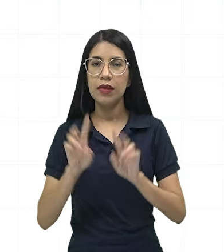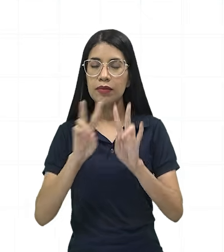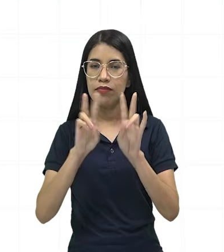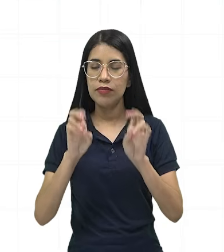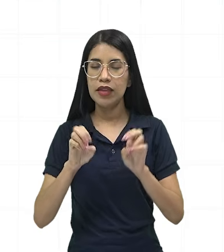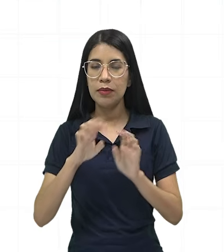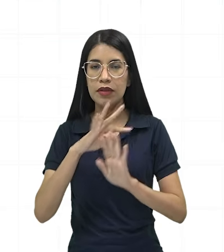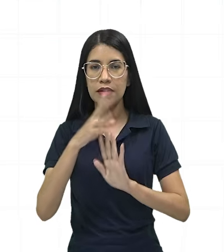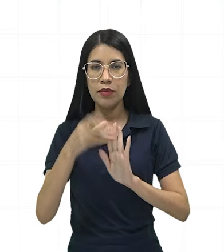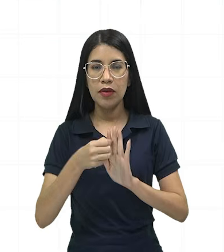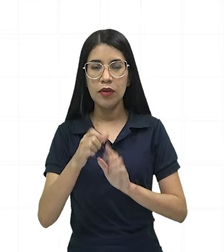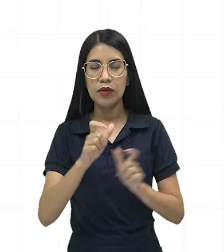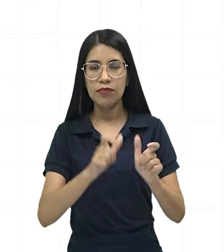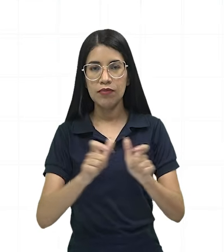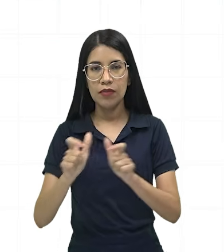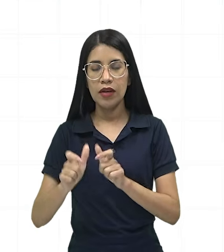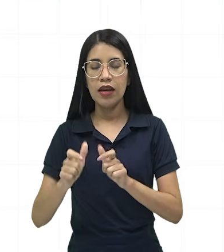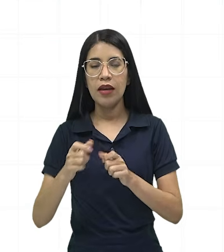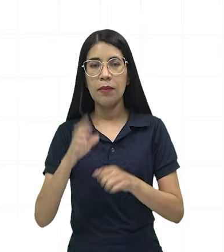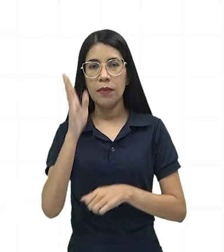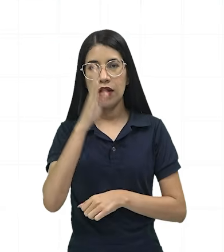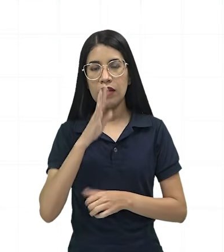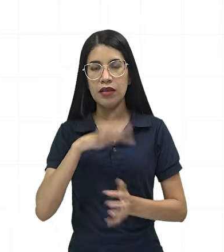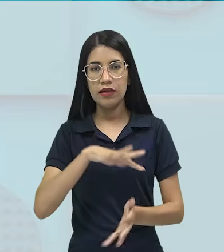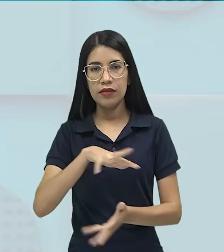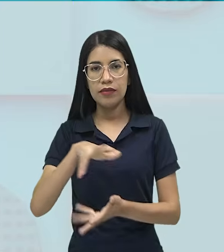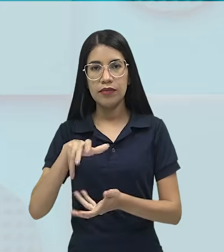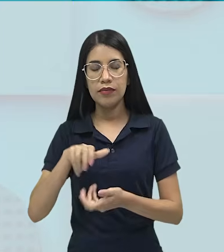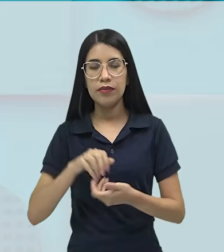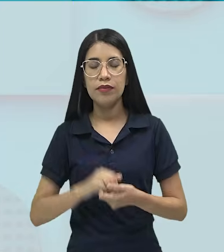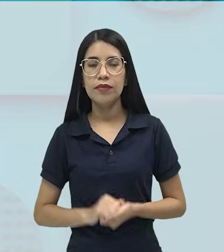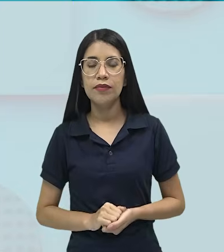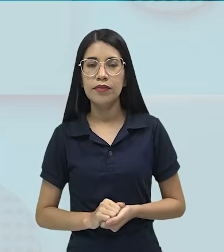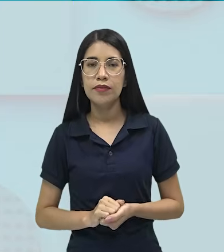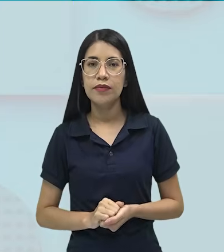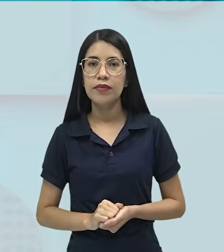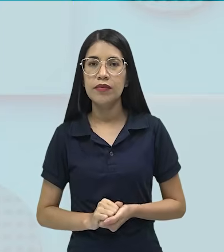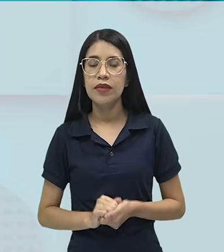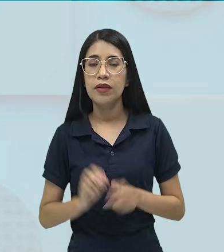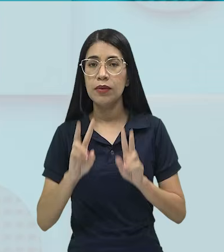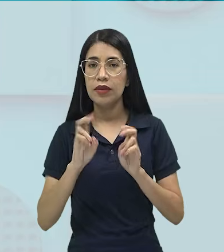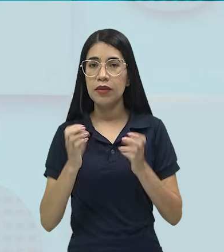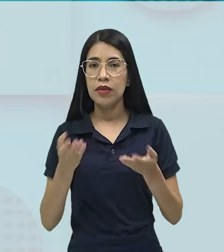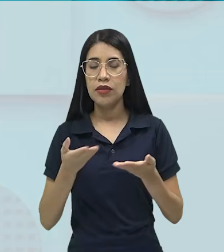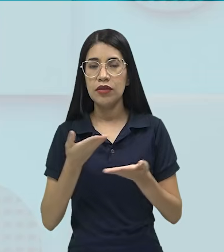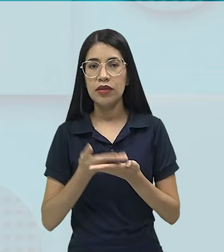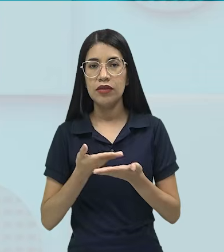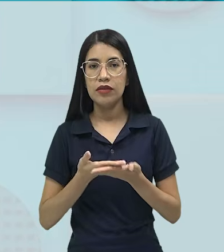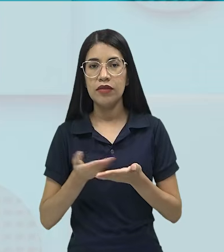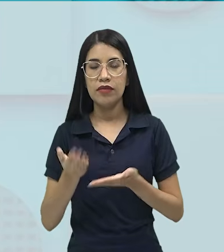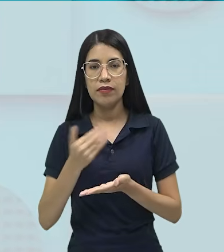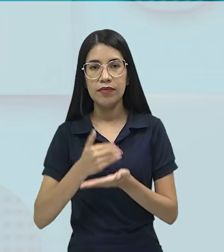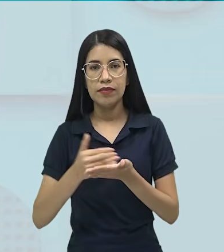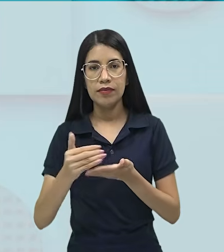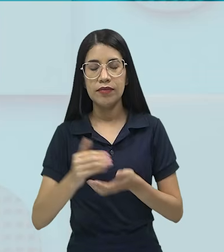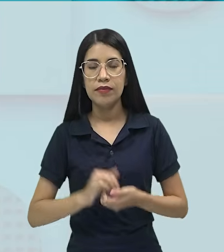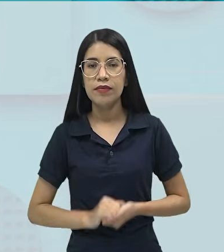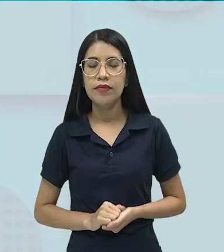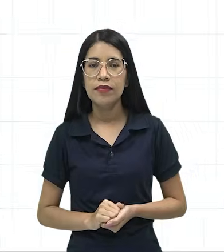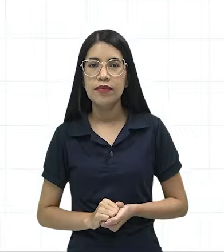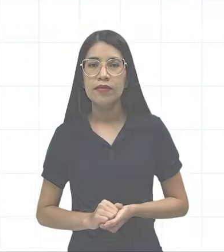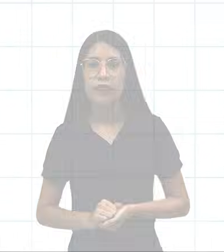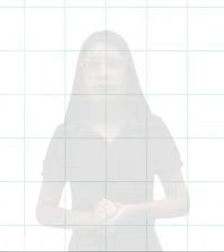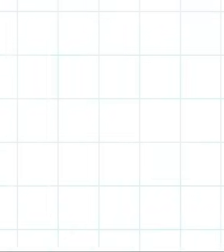amazônicos, regionais, brasileiros e mundiais. Esse é o assunto que nós iremos estudar. Vamos para a nossa aula.